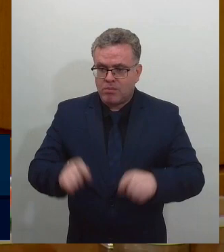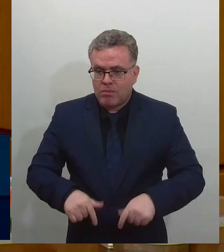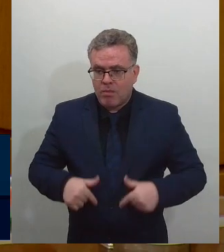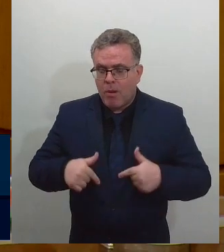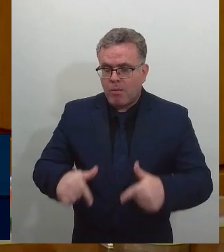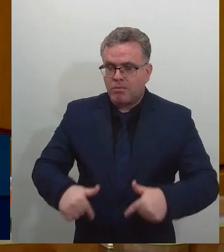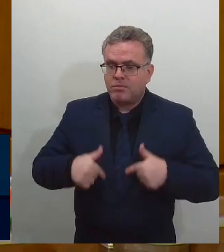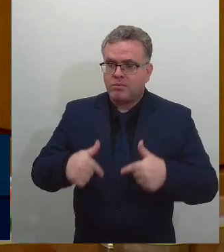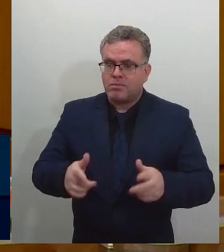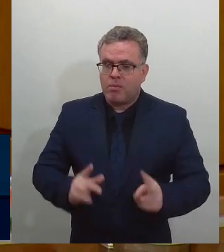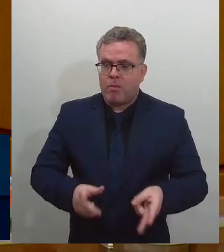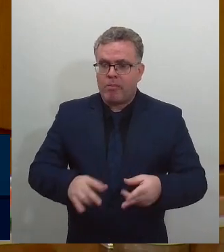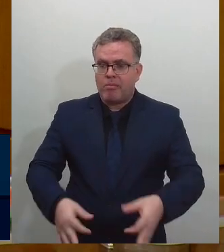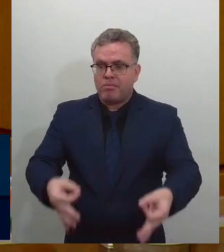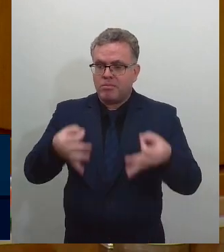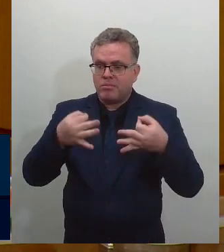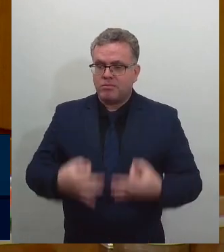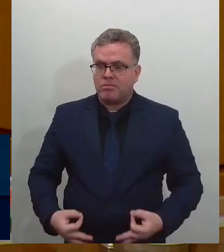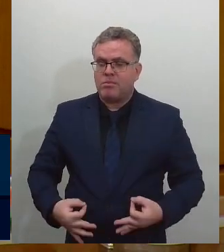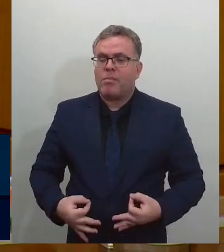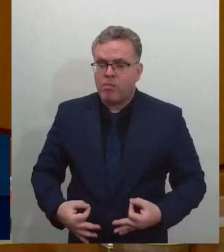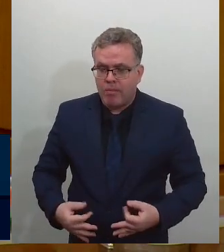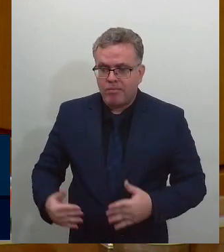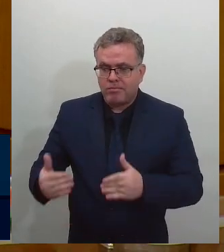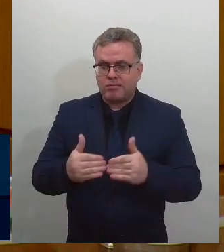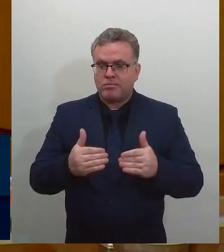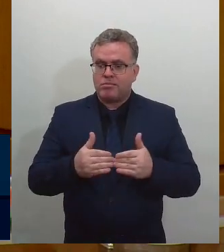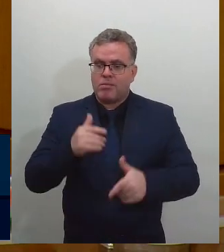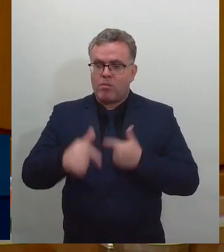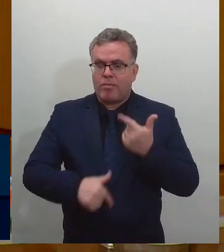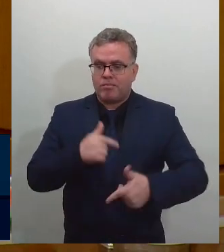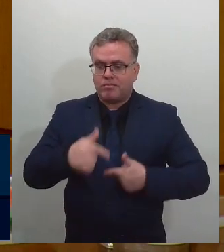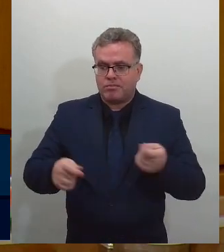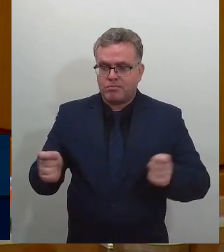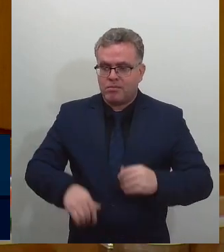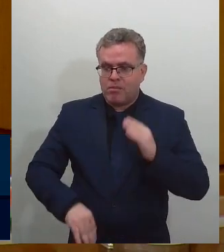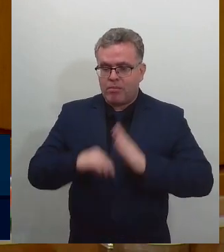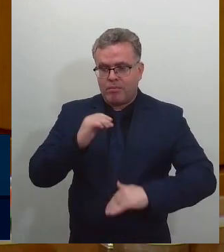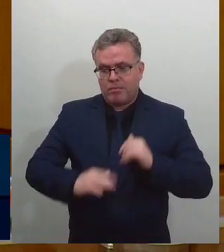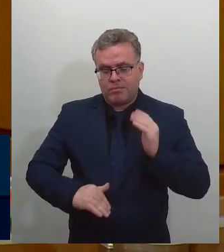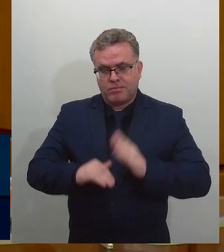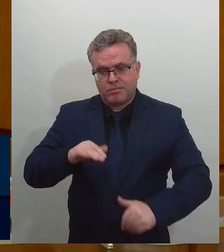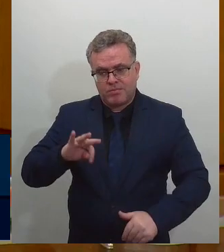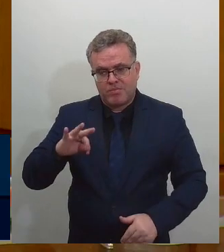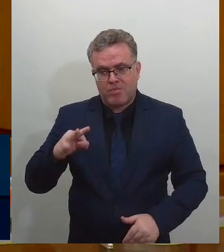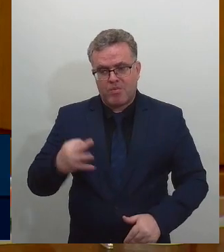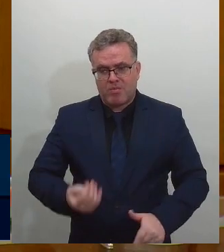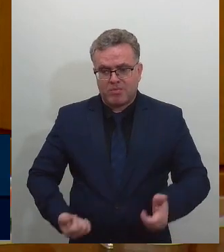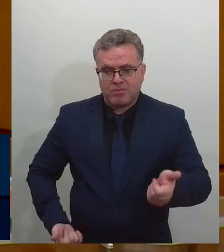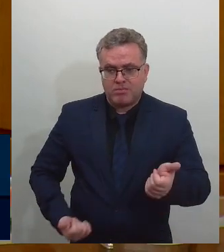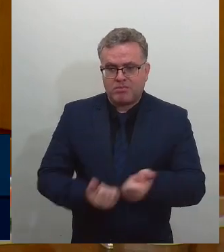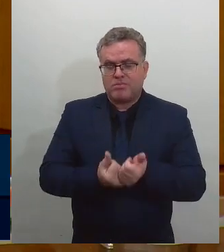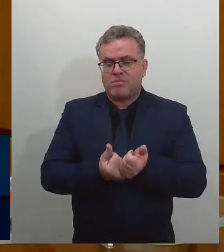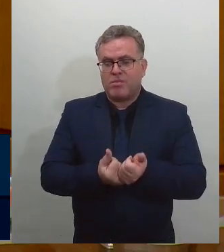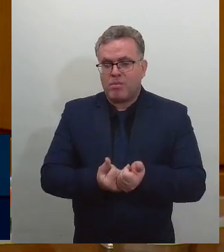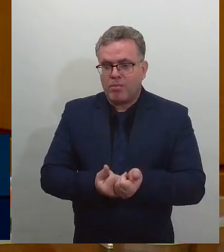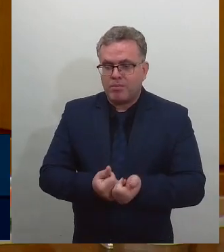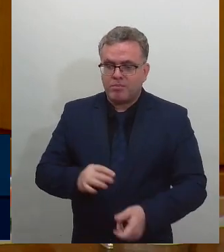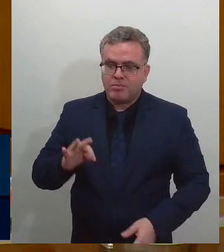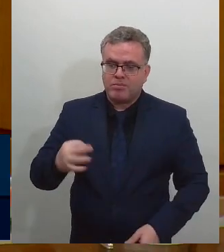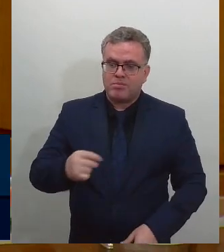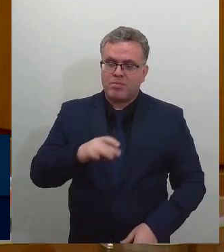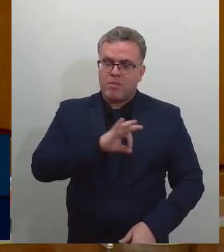no exercício do seu trabalho e profissão. Então, todo apoio aos policiais civis e